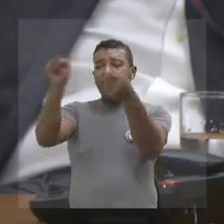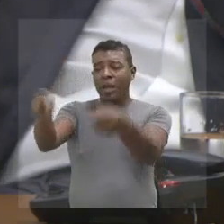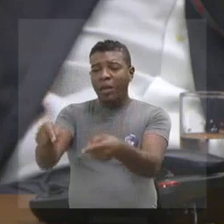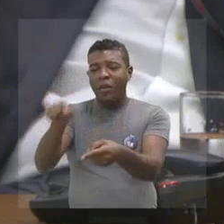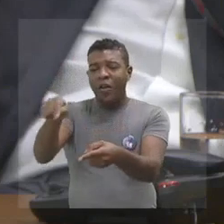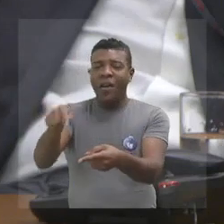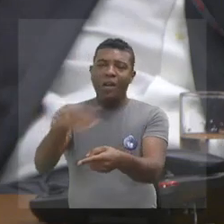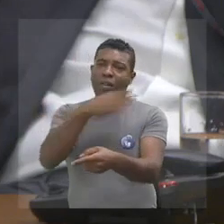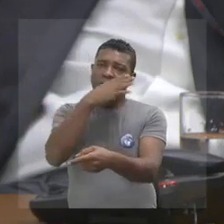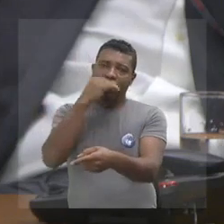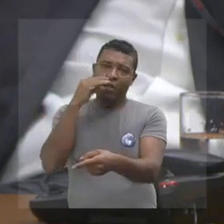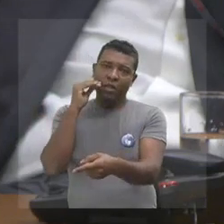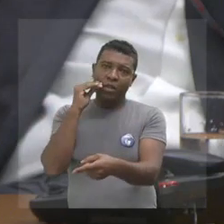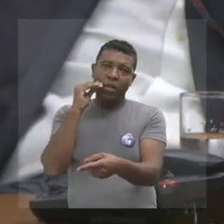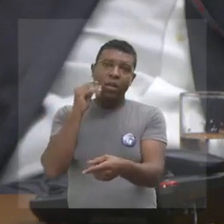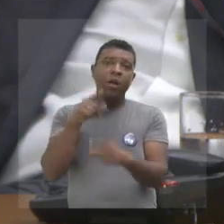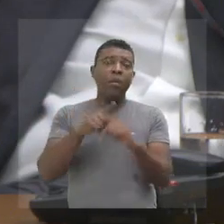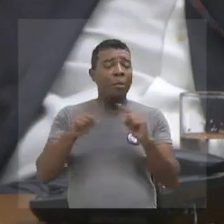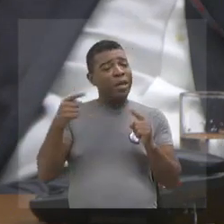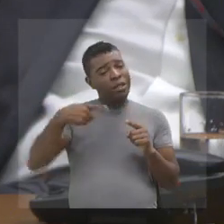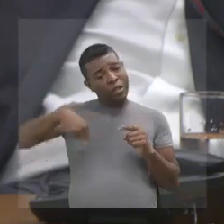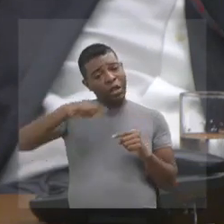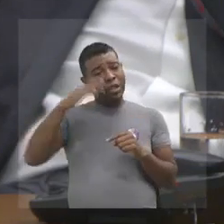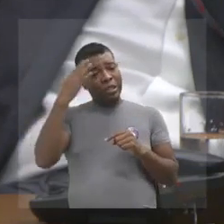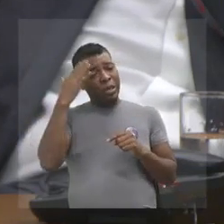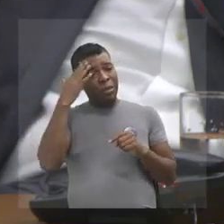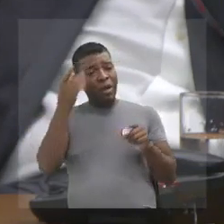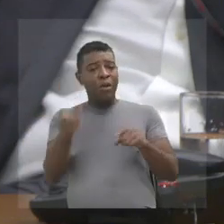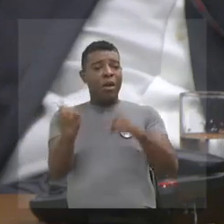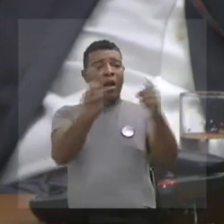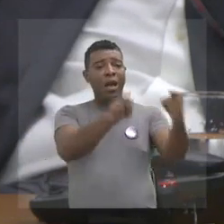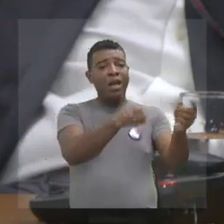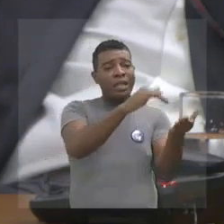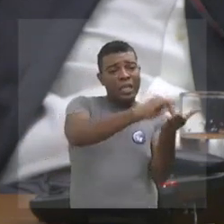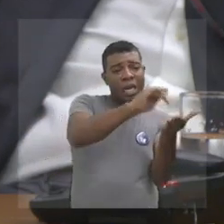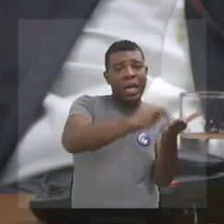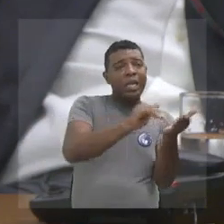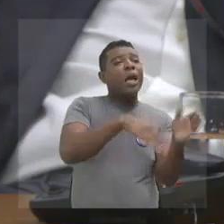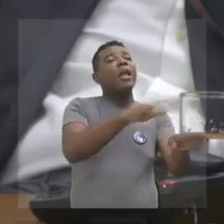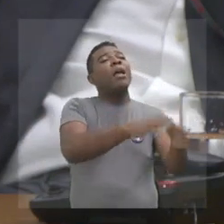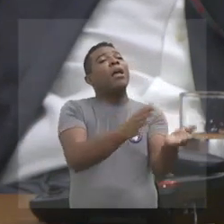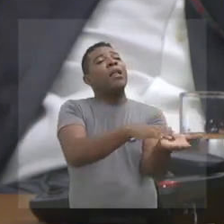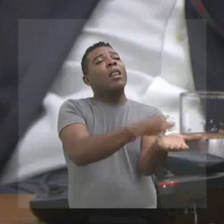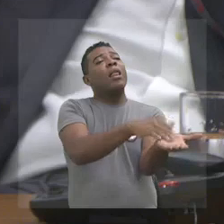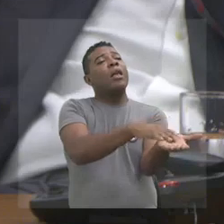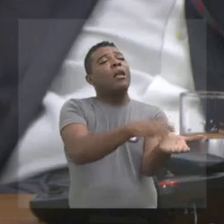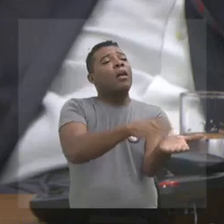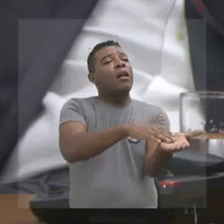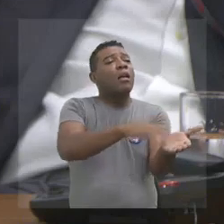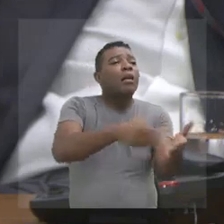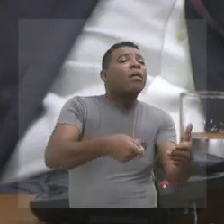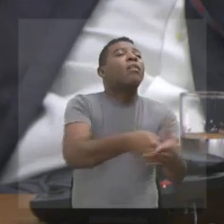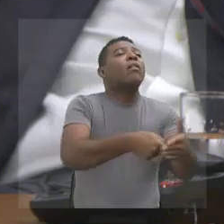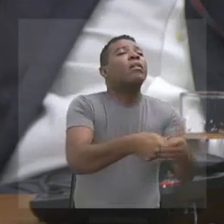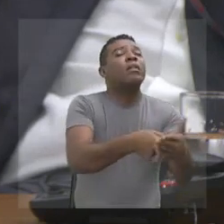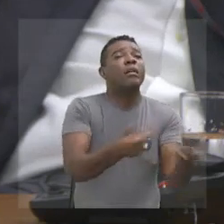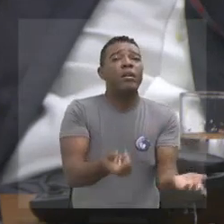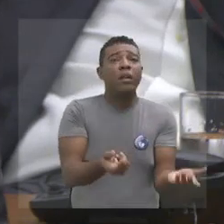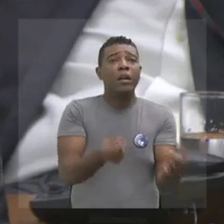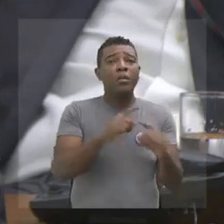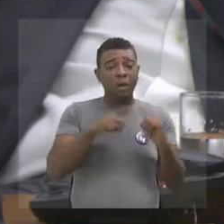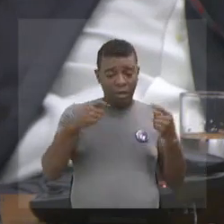nós sabemos que são os técnicos que estão ali no dia a dia que tem a competência para estar colocando realmente o seu CPF